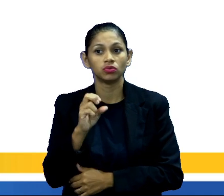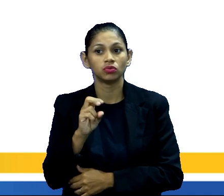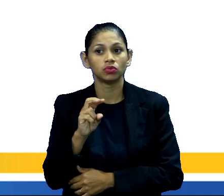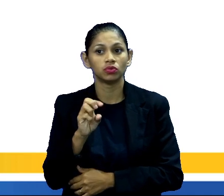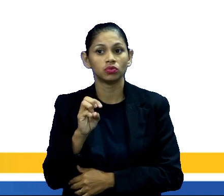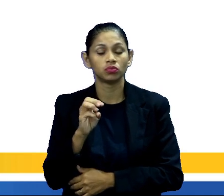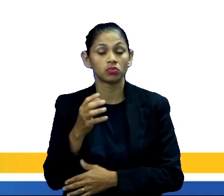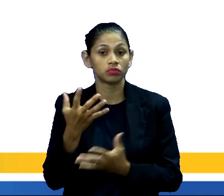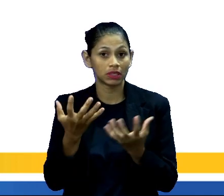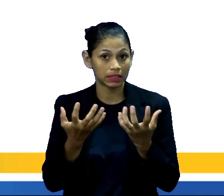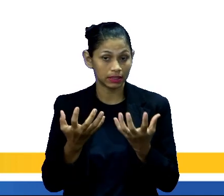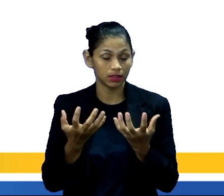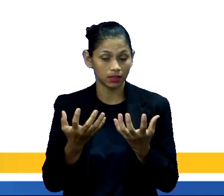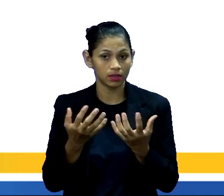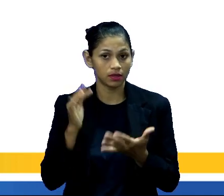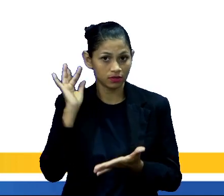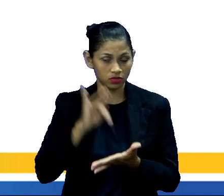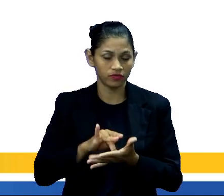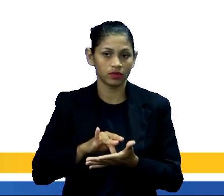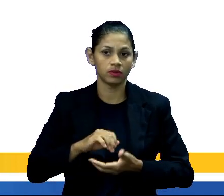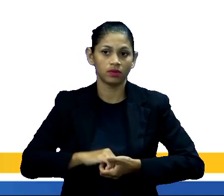na forma afirmativa.